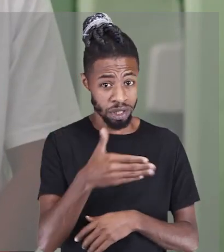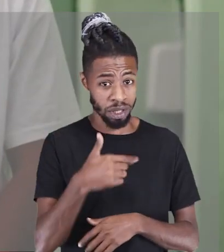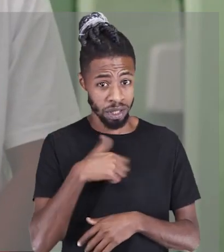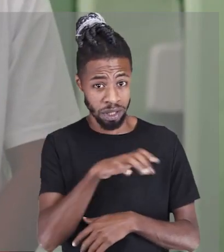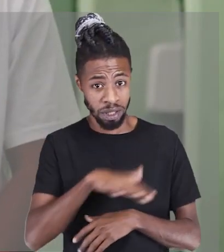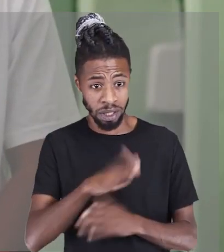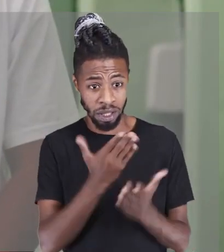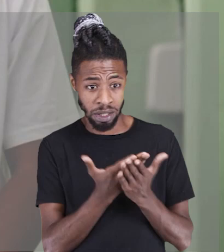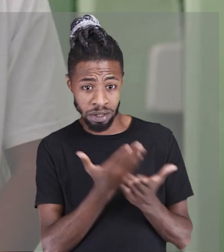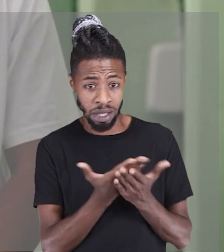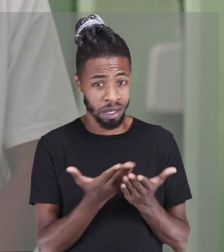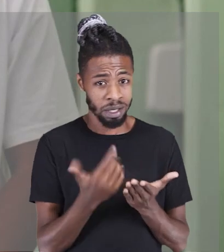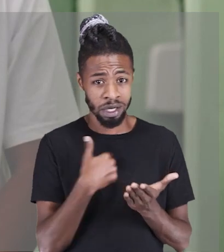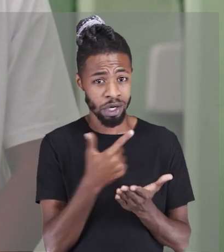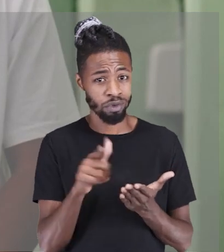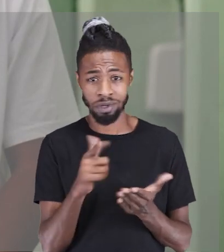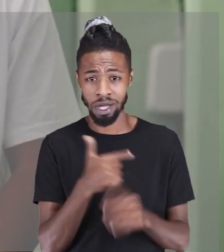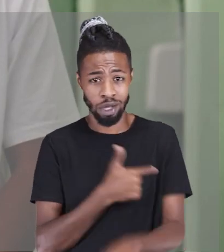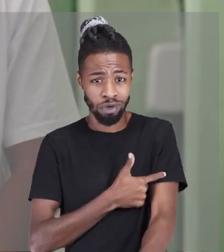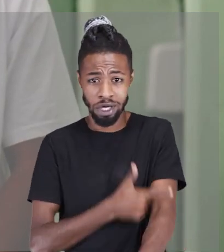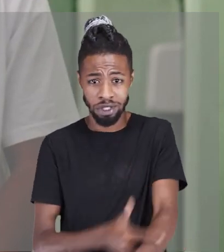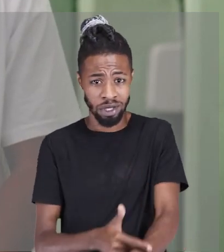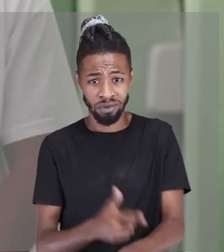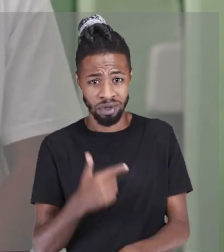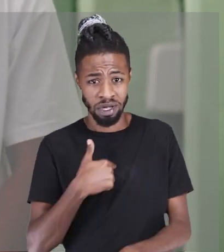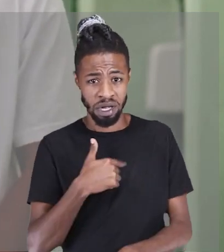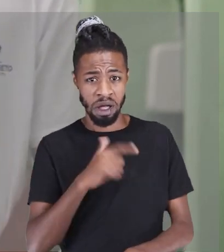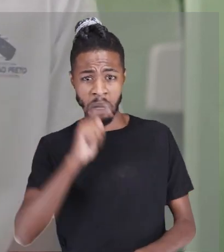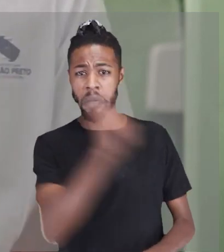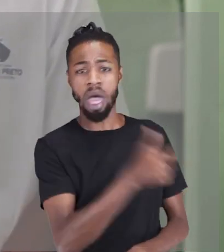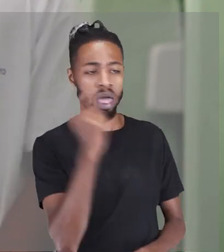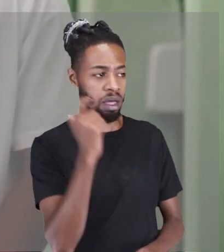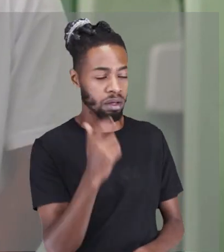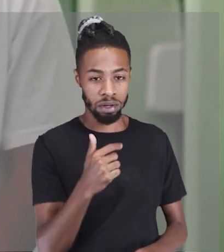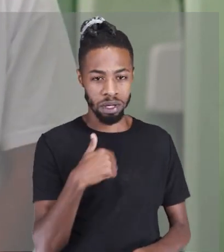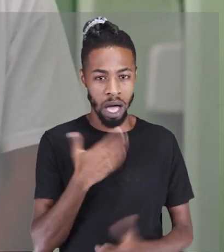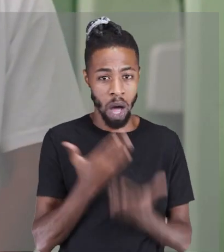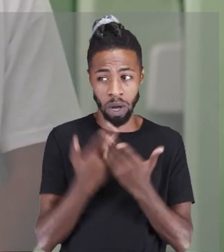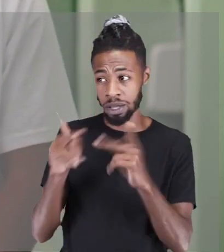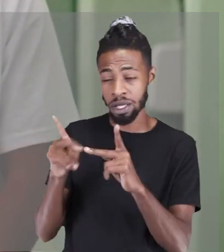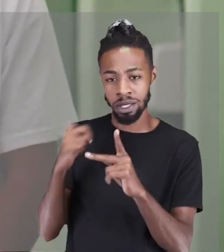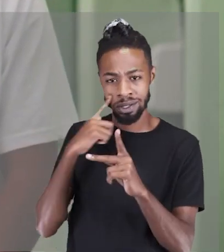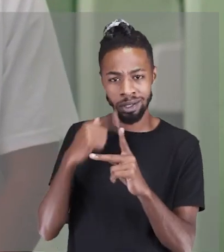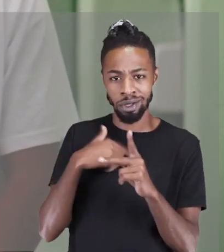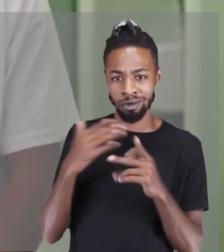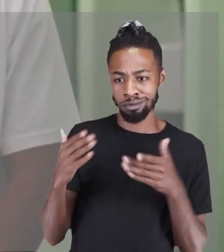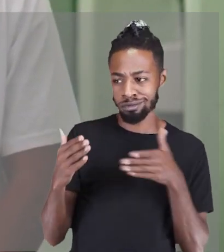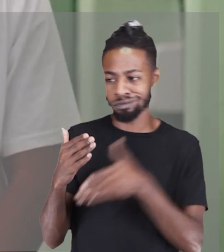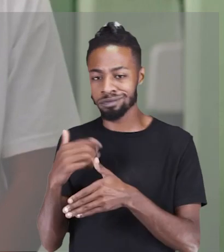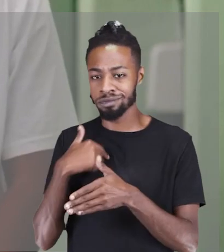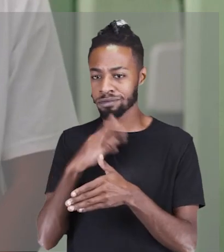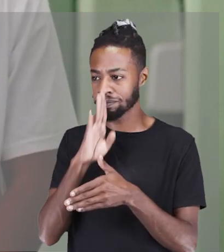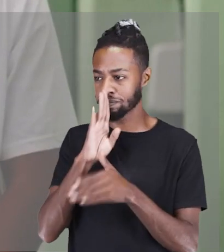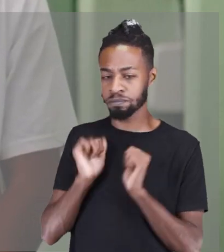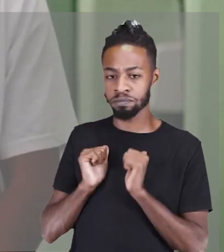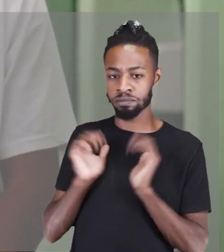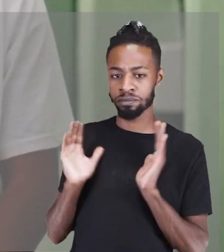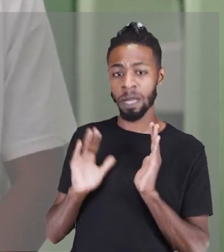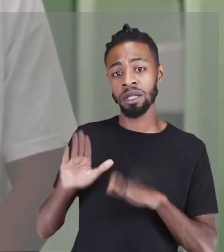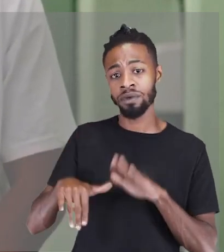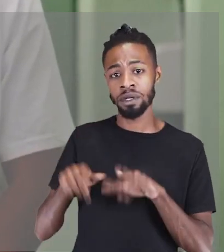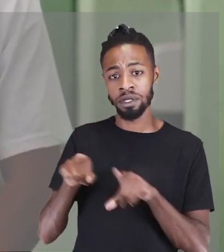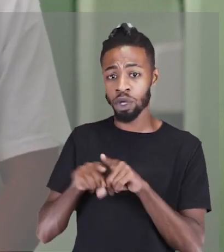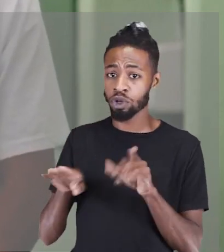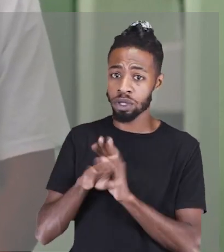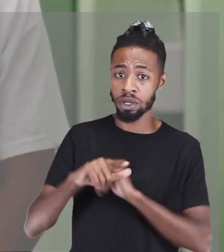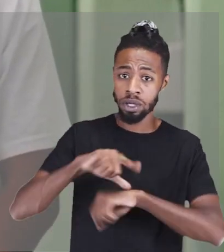na sala e com maior sem educação, pelo menos comigo. Xingando, tudo. Eu praticamente, eu chego na aula dele, eu sempre fico quieto.